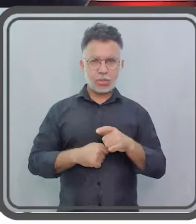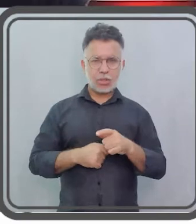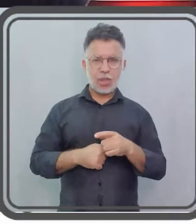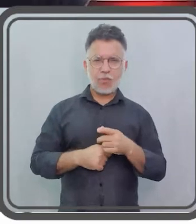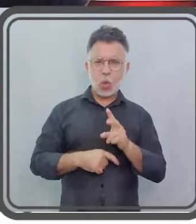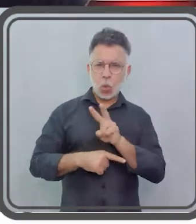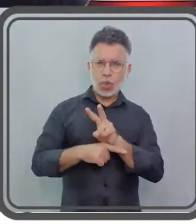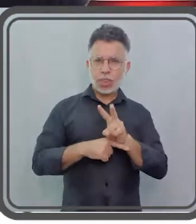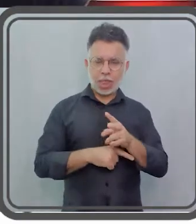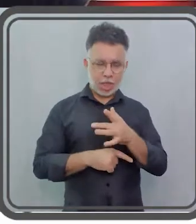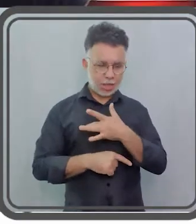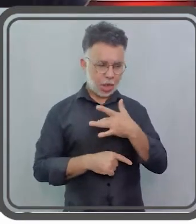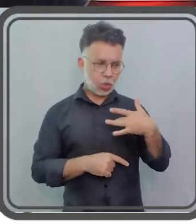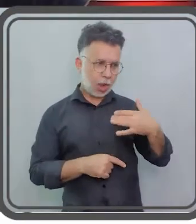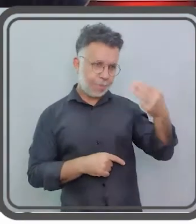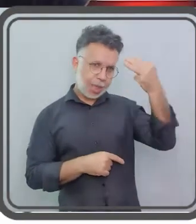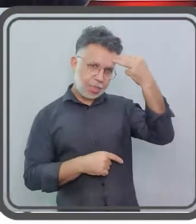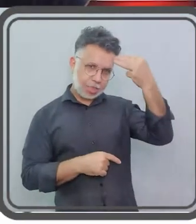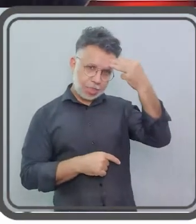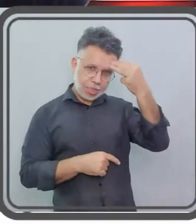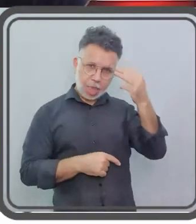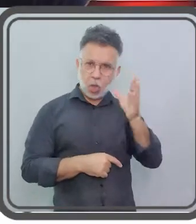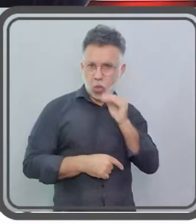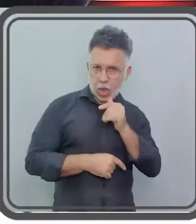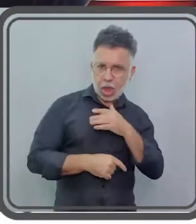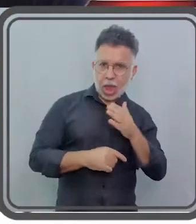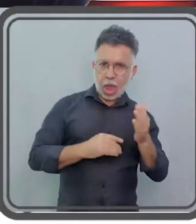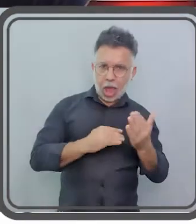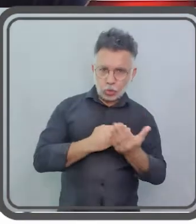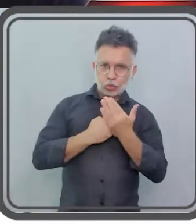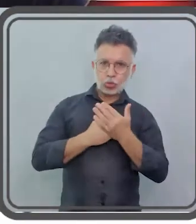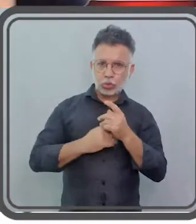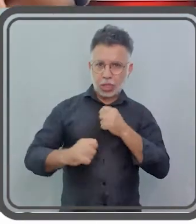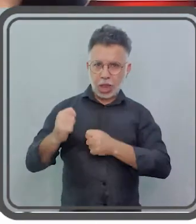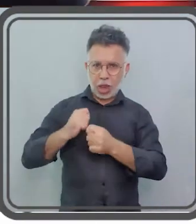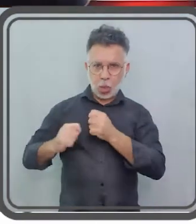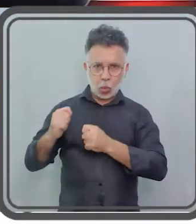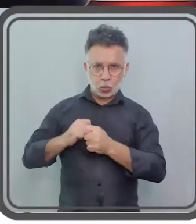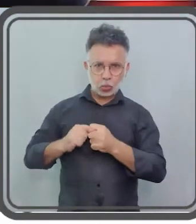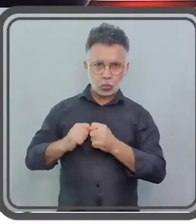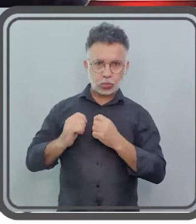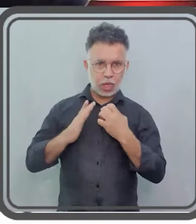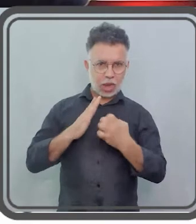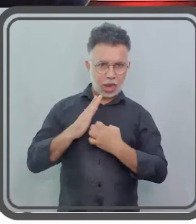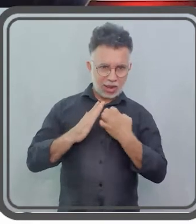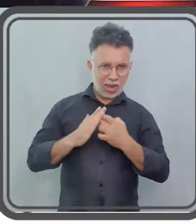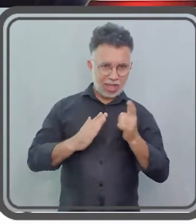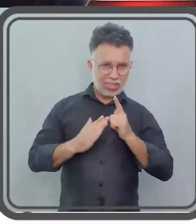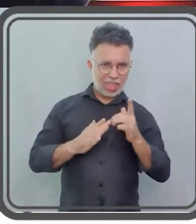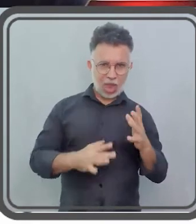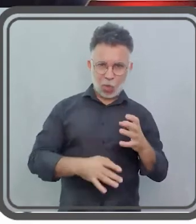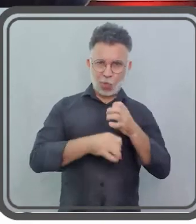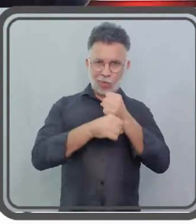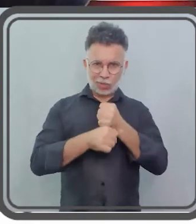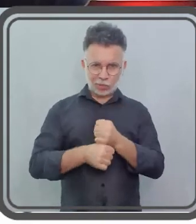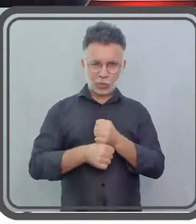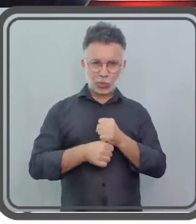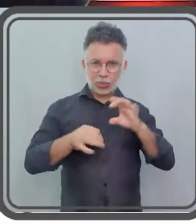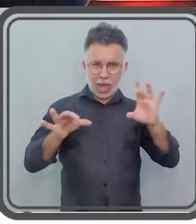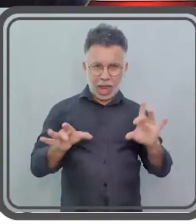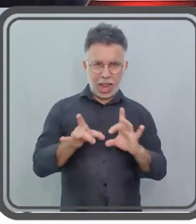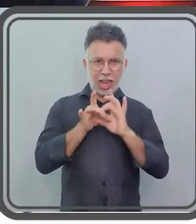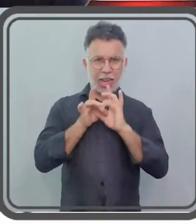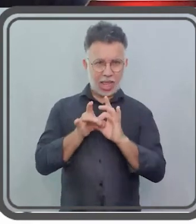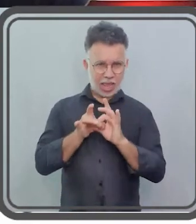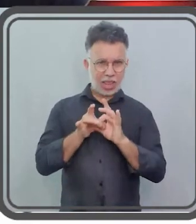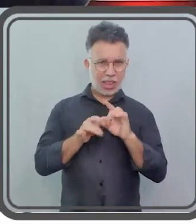saúde mental dos colaboradores ajuda a reduzir custo nas empresas e tem uma equação diretamente ligada